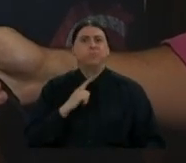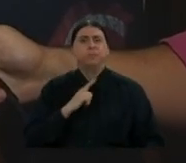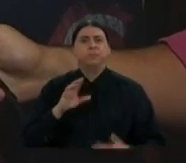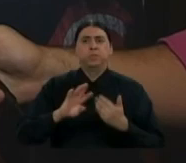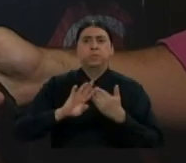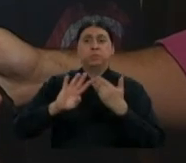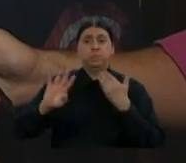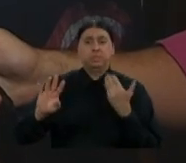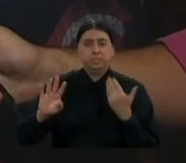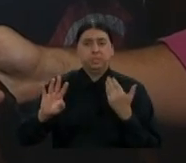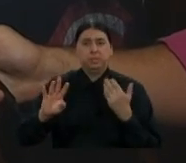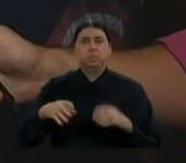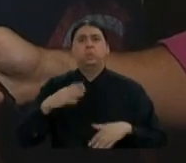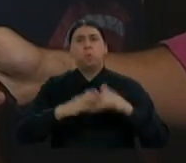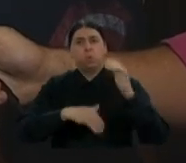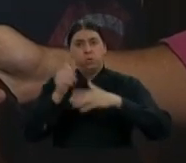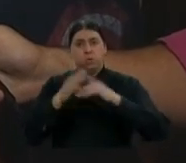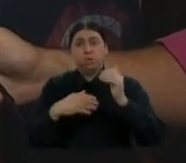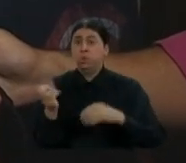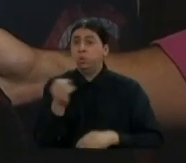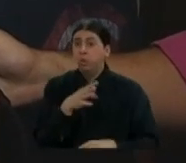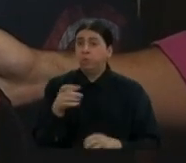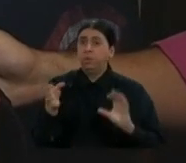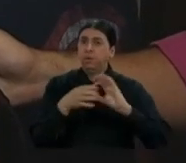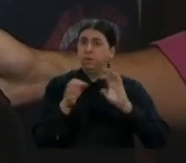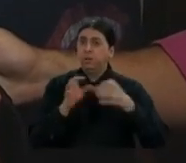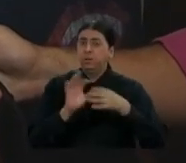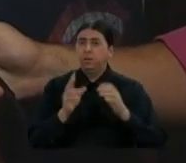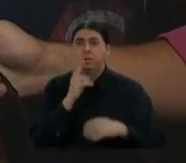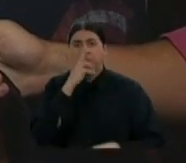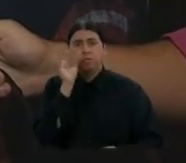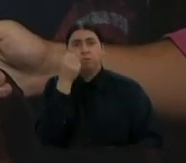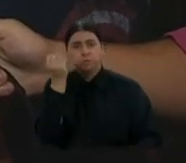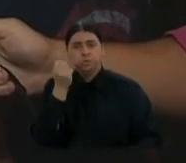tentar reconstruir um outro ela um pouco mais forte